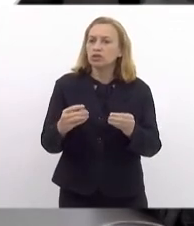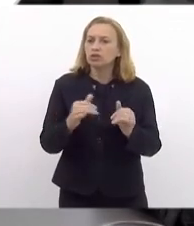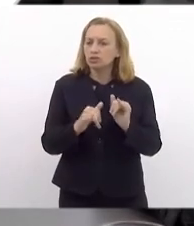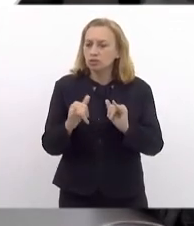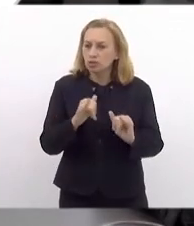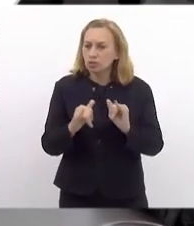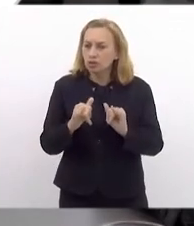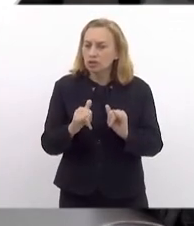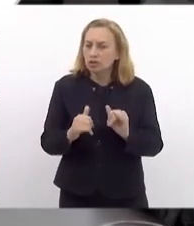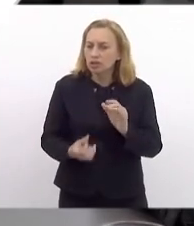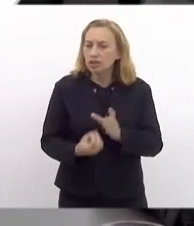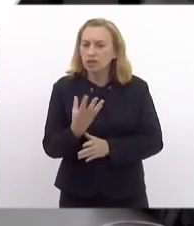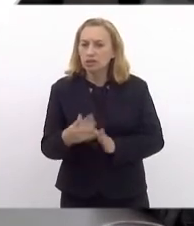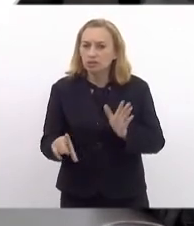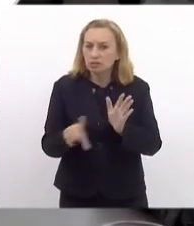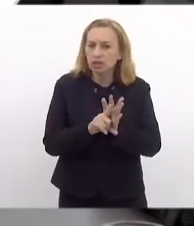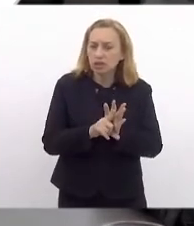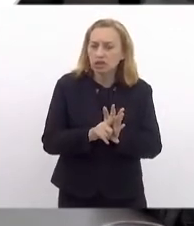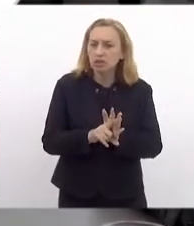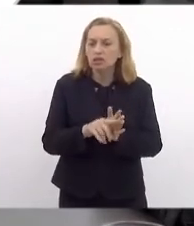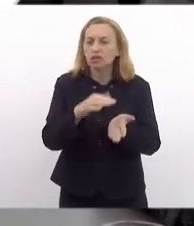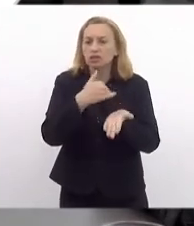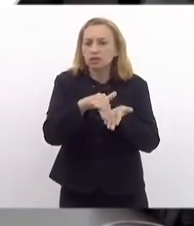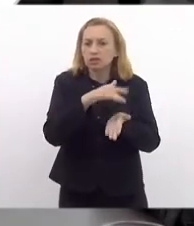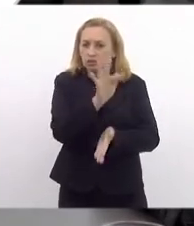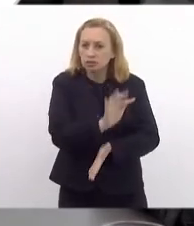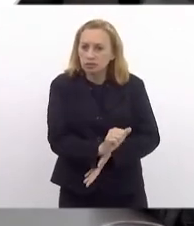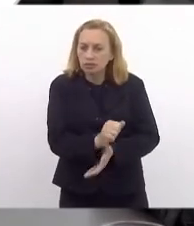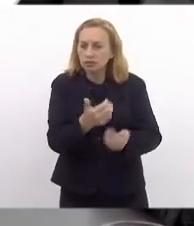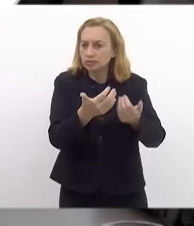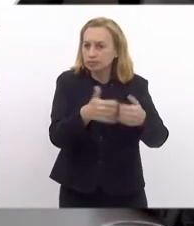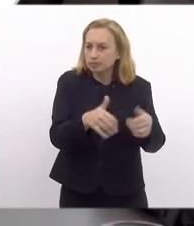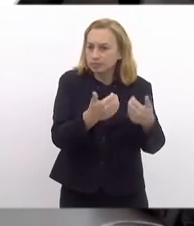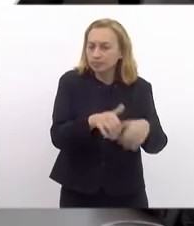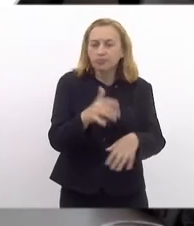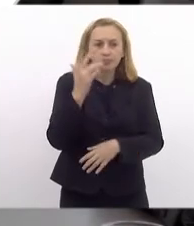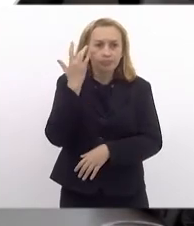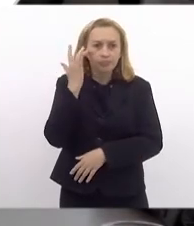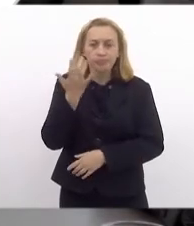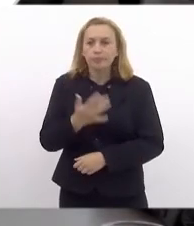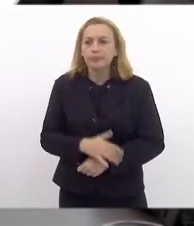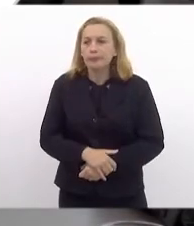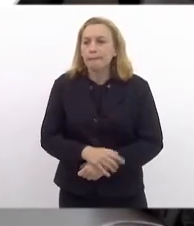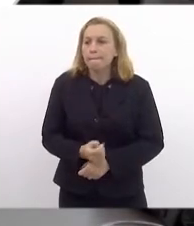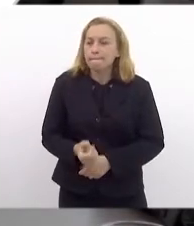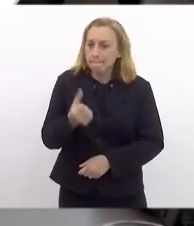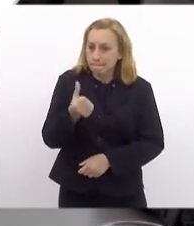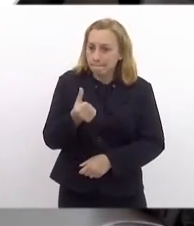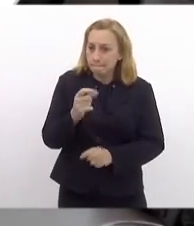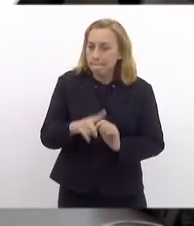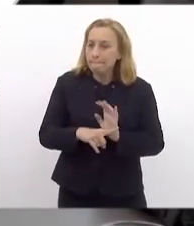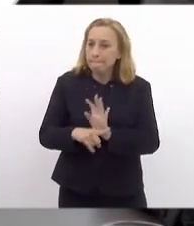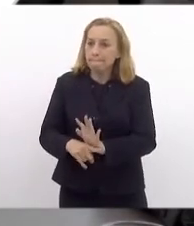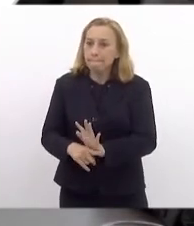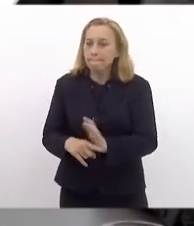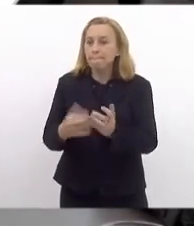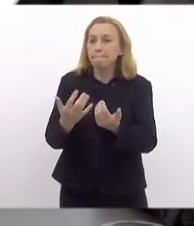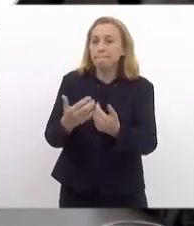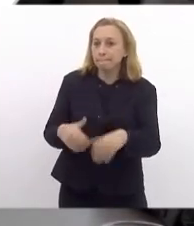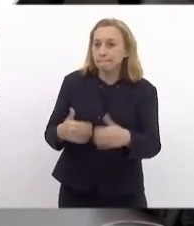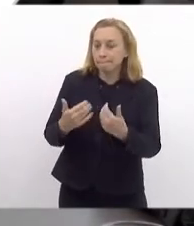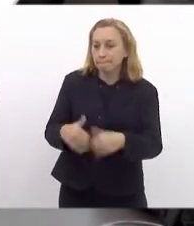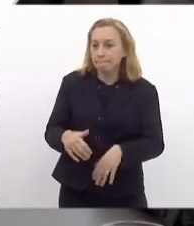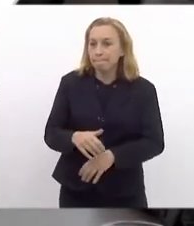autor da Lei E ao secretário de fazenda de Petrópolis eu acho que pouco contribui para Petrópolis